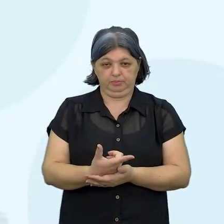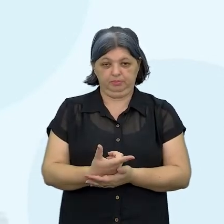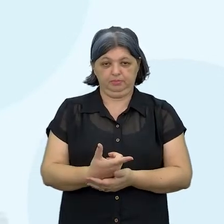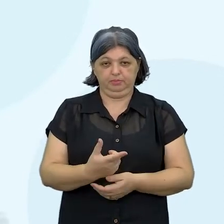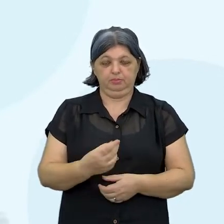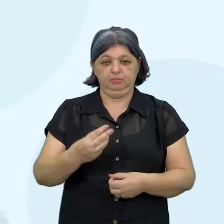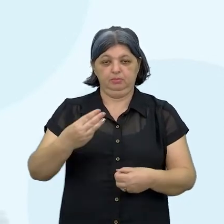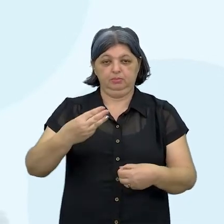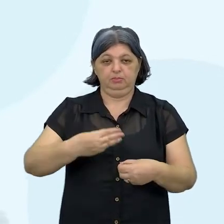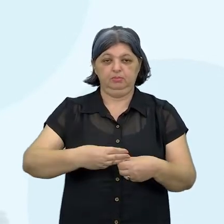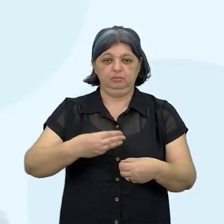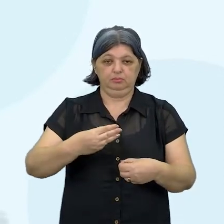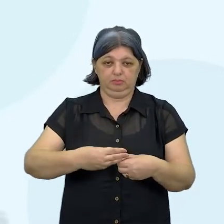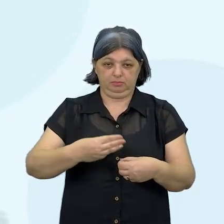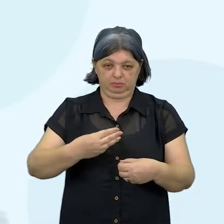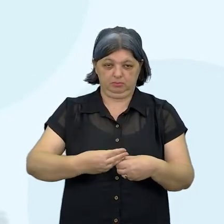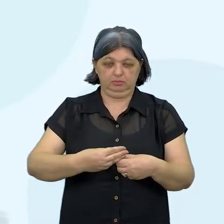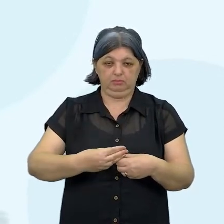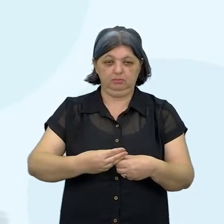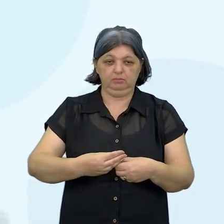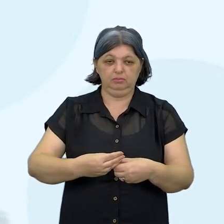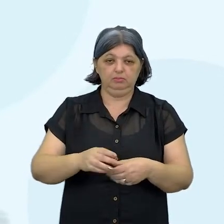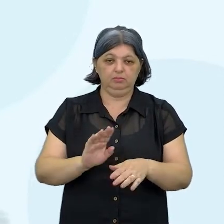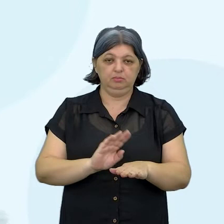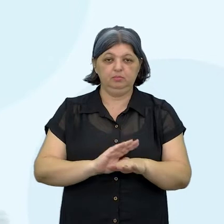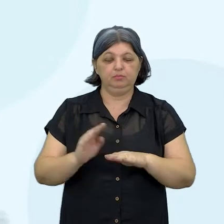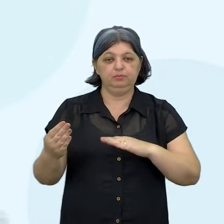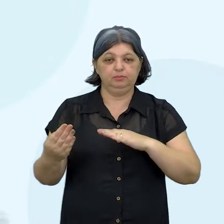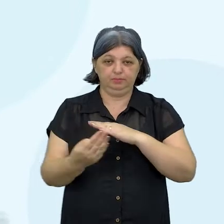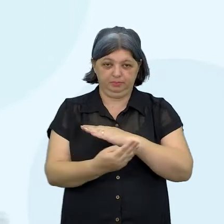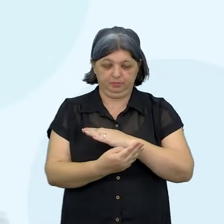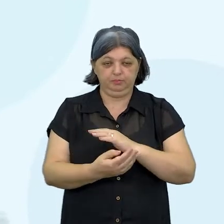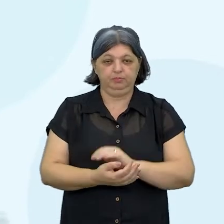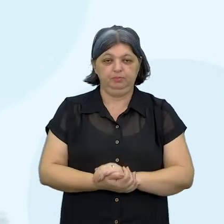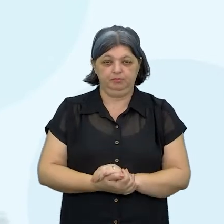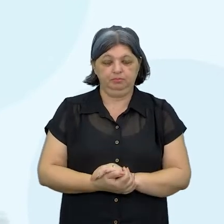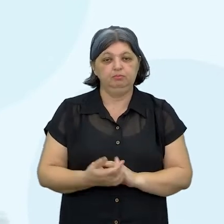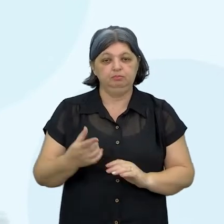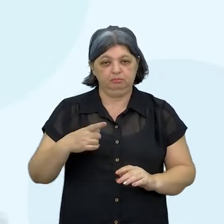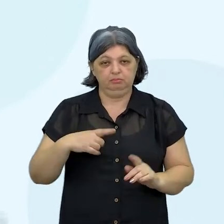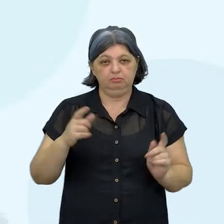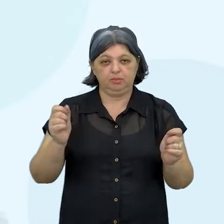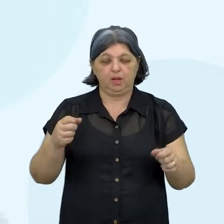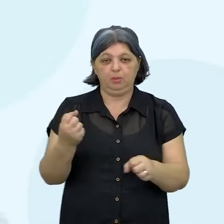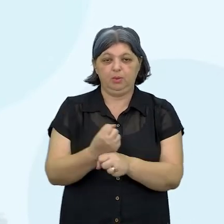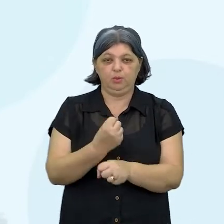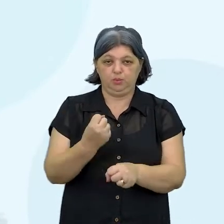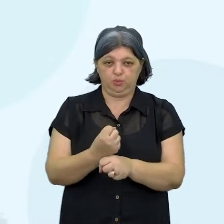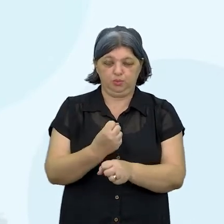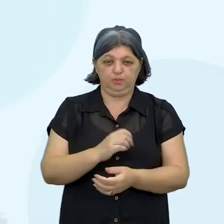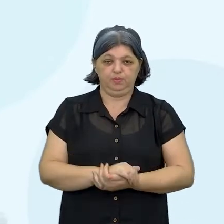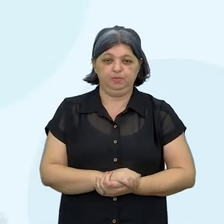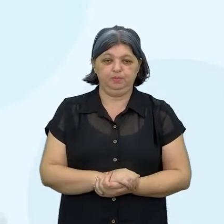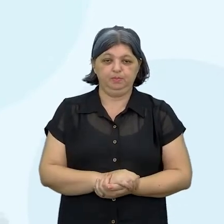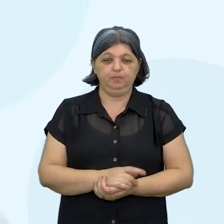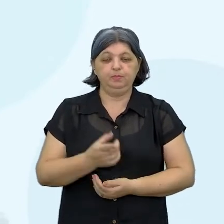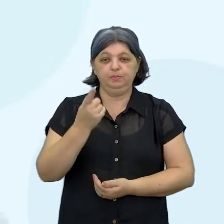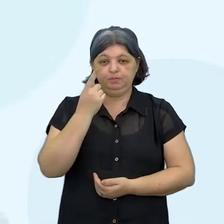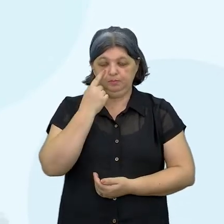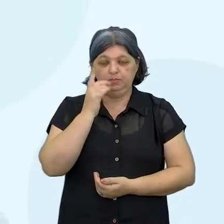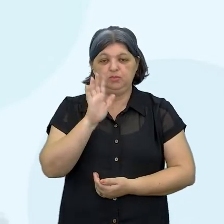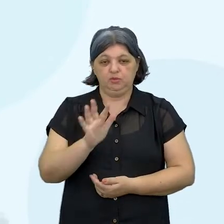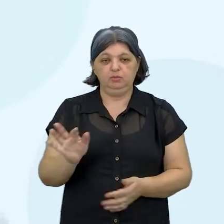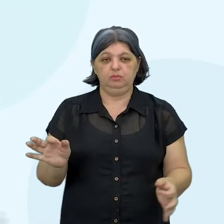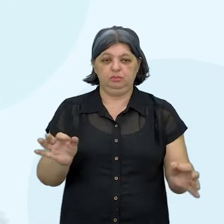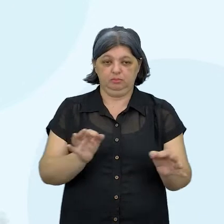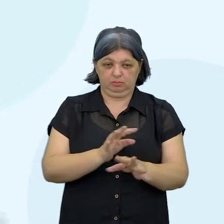no município de Xandópolis, no bairro de Ares, e que eu tenho para construir. Desse daqui, eu já reservei